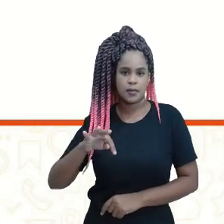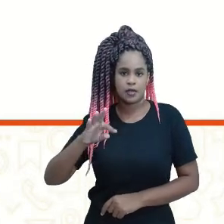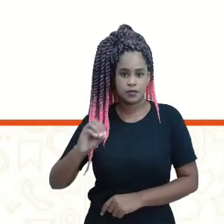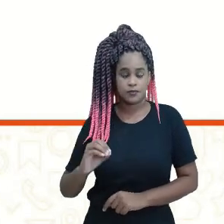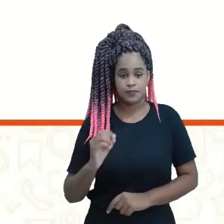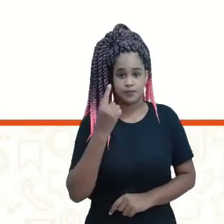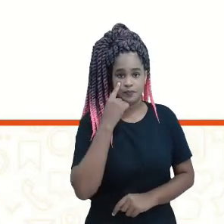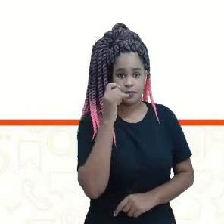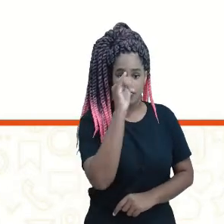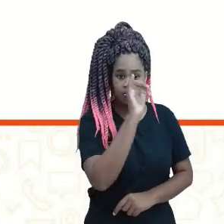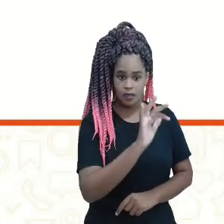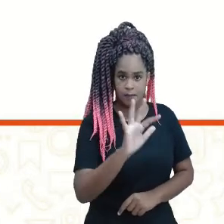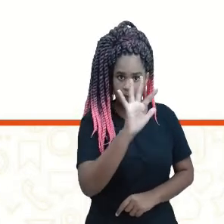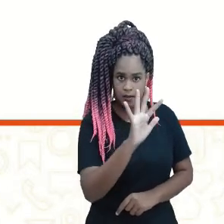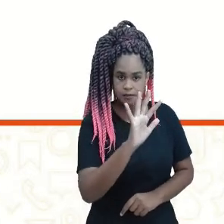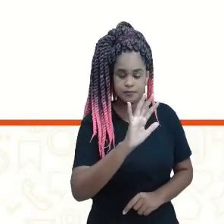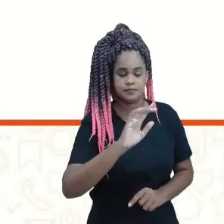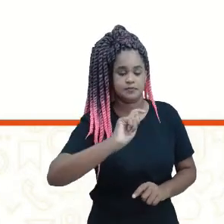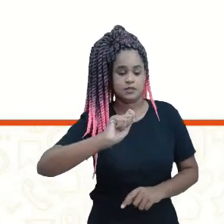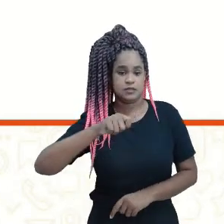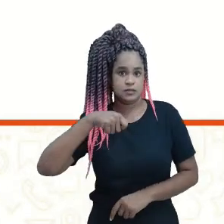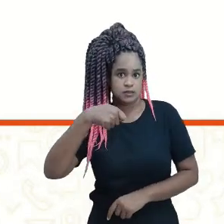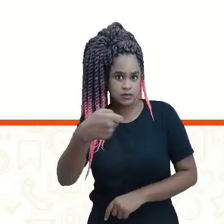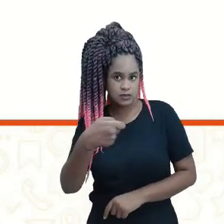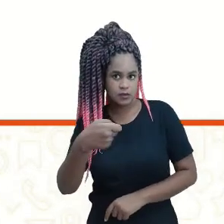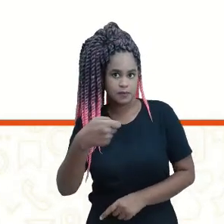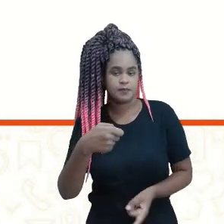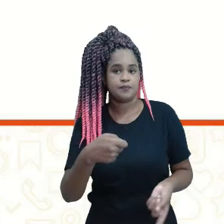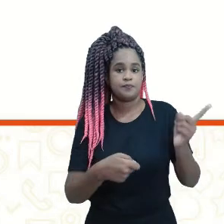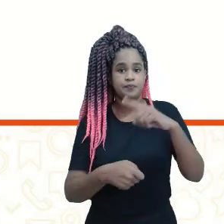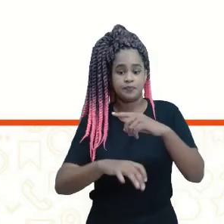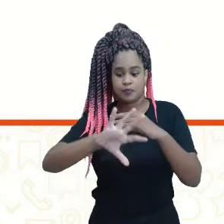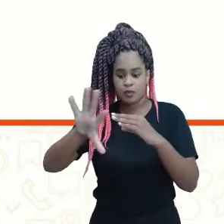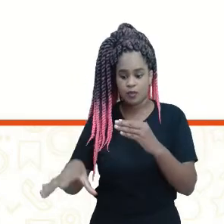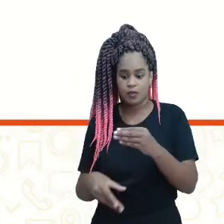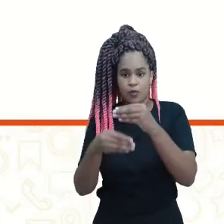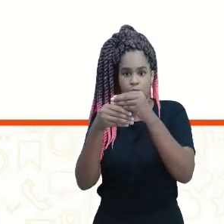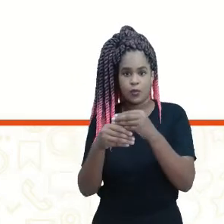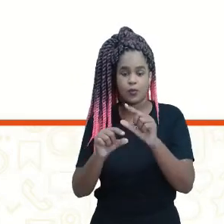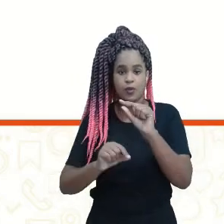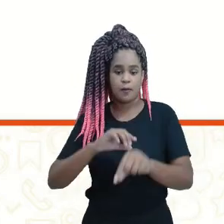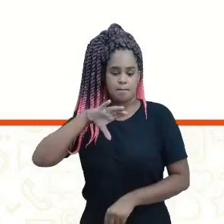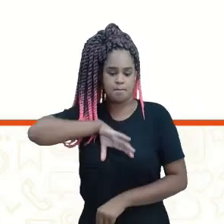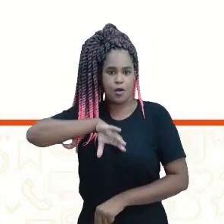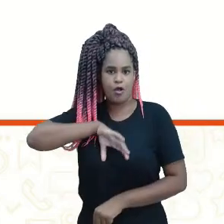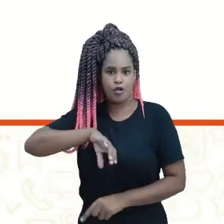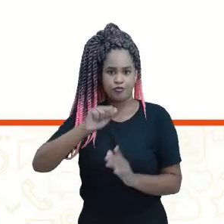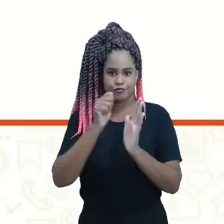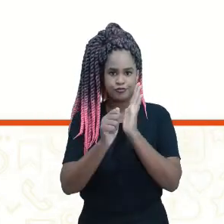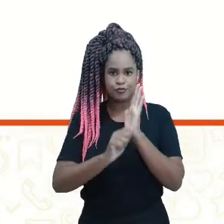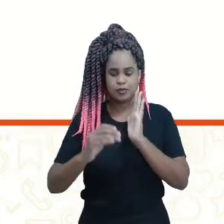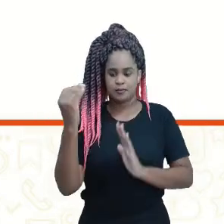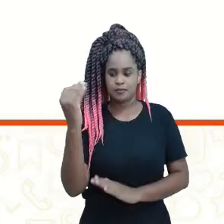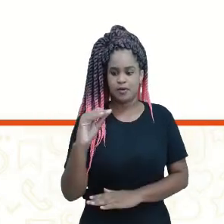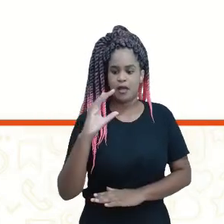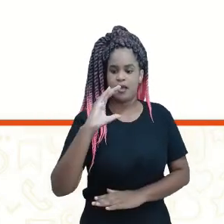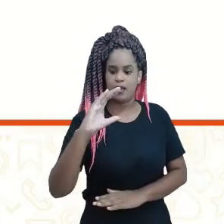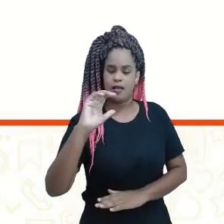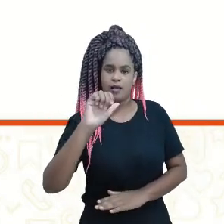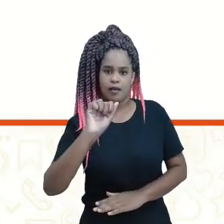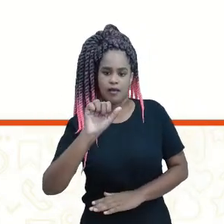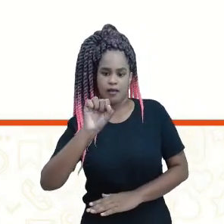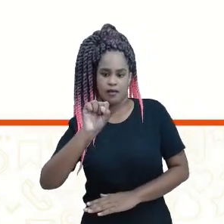imagem, sinal, aqui a gente acrescenta o português escrito, a palavra